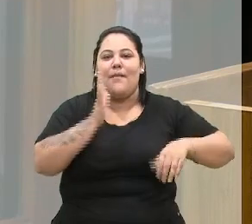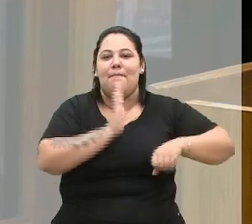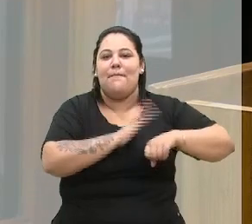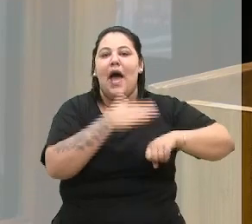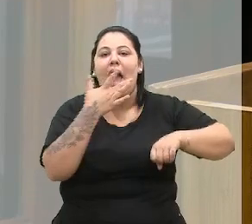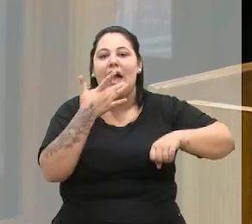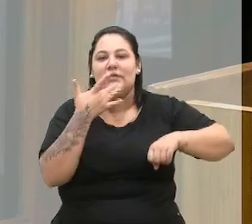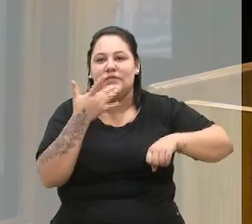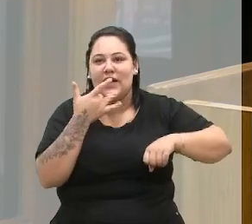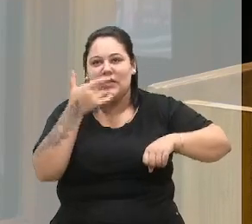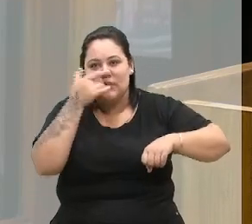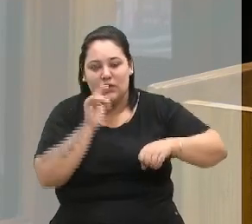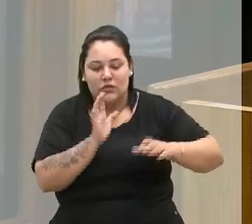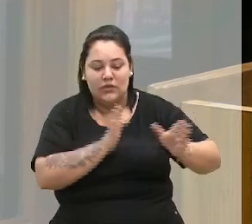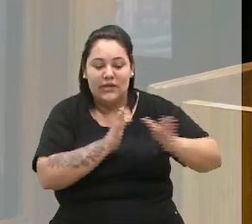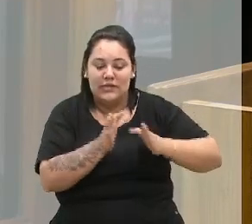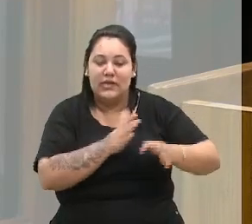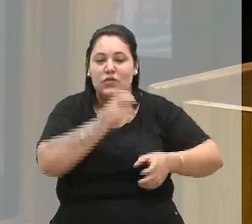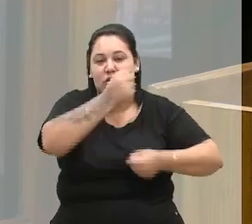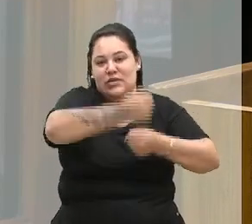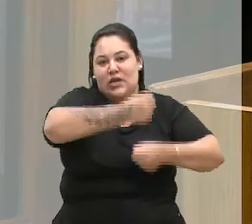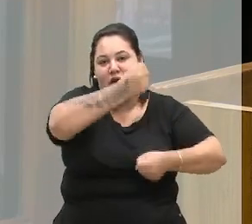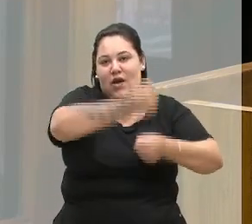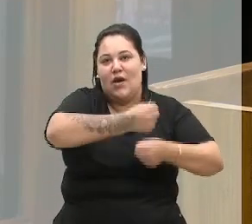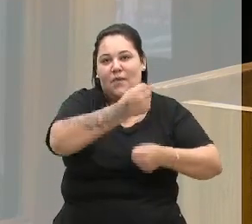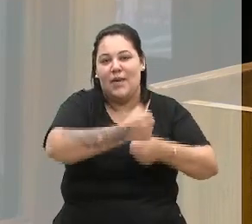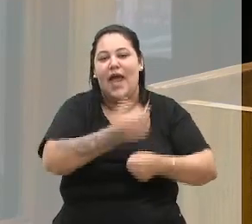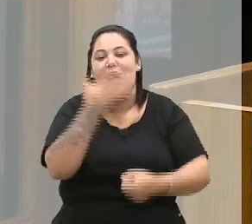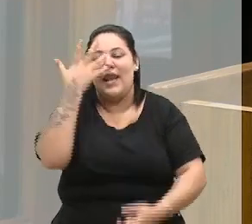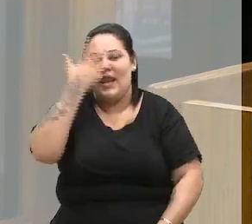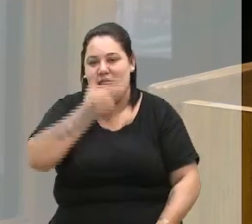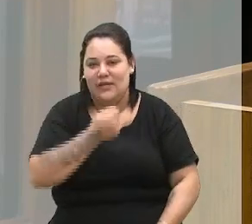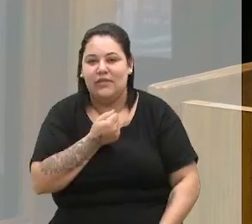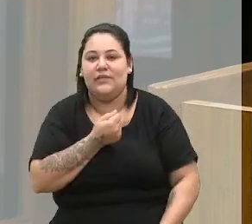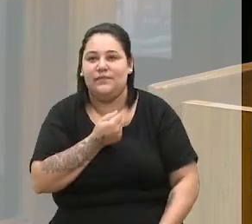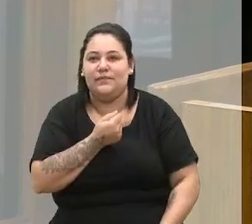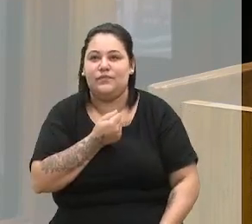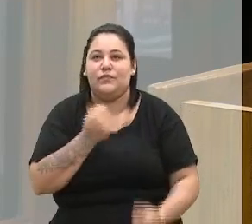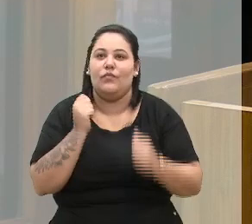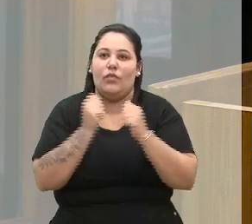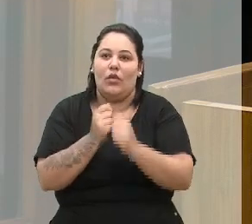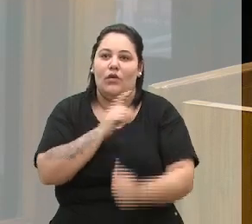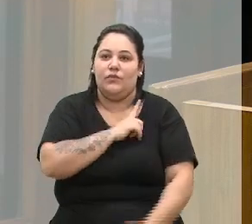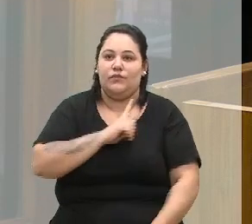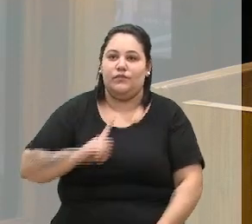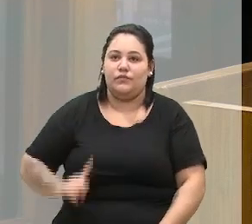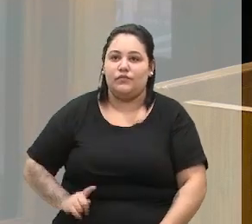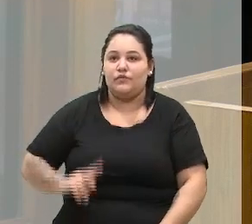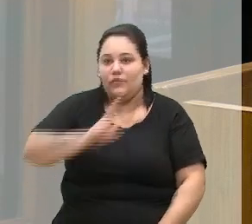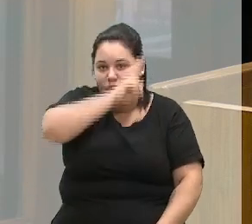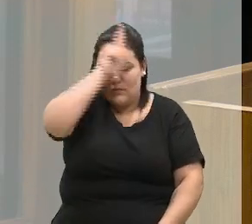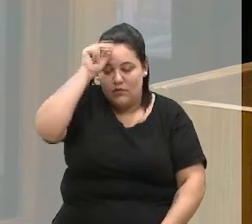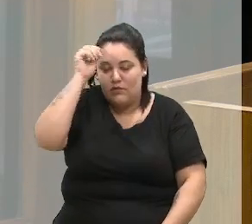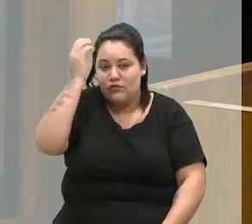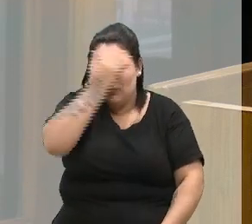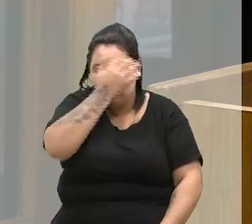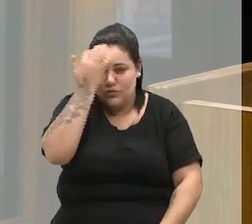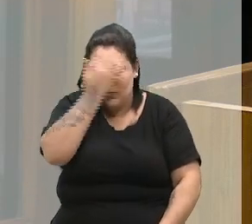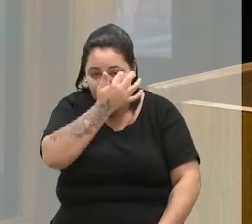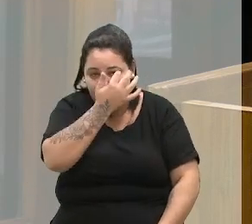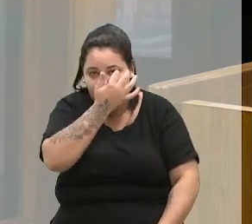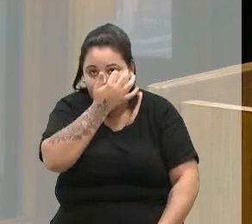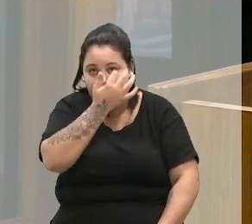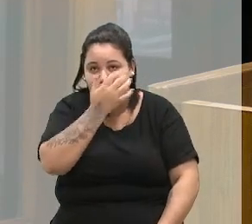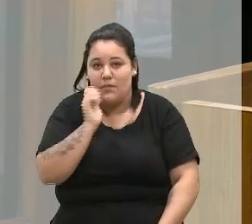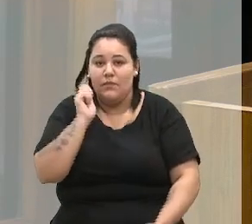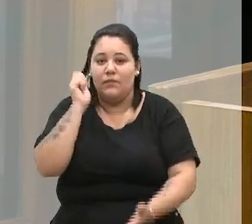pudesse acessar suas casas com essa obra tão linda aí. O governo aí, o nosso prefeito Adilódio Domênico, bancou